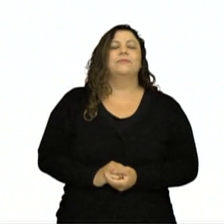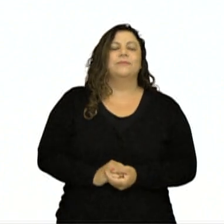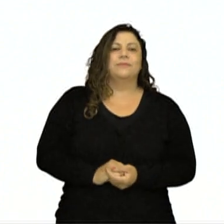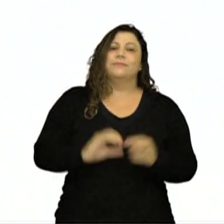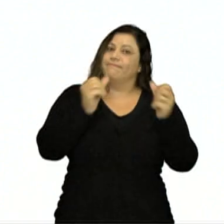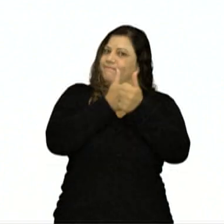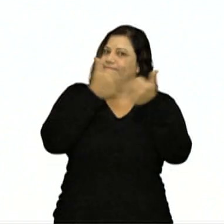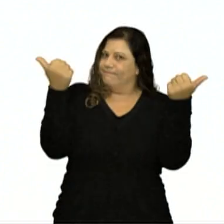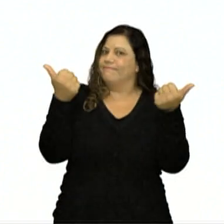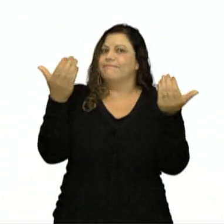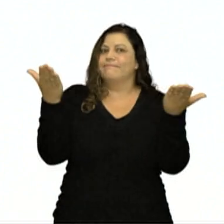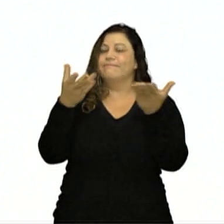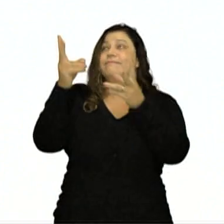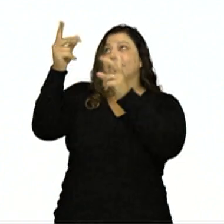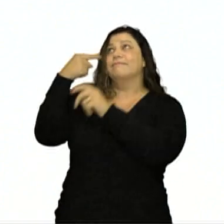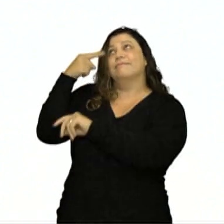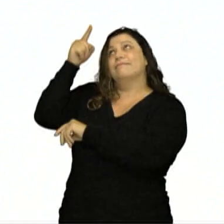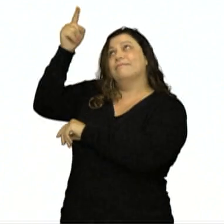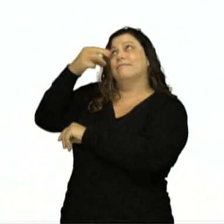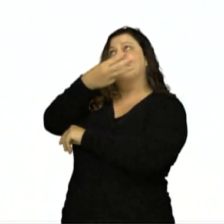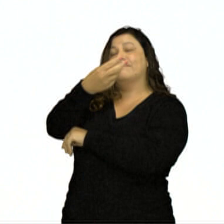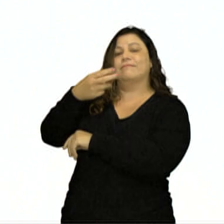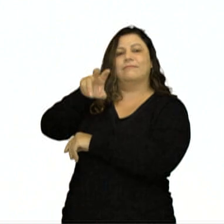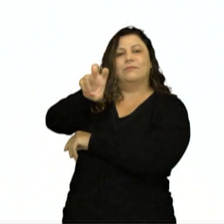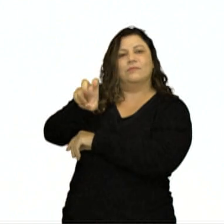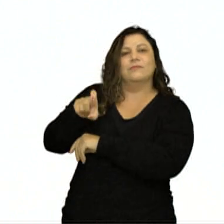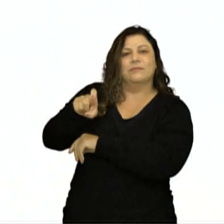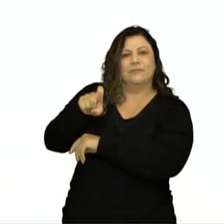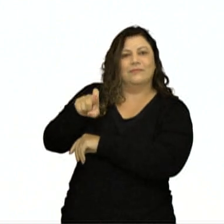Muito bem, então tá aí o 3x.